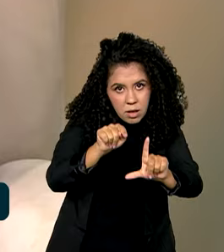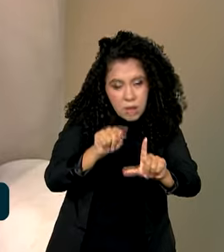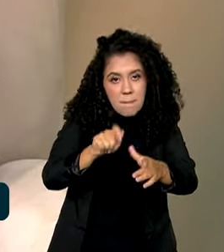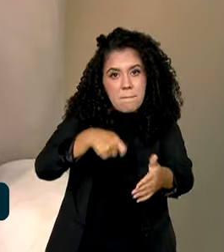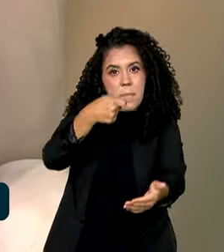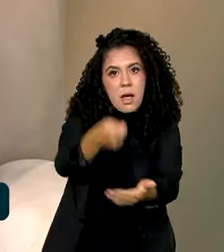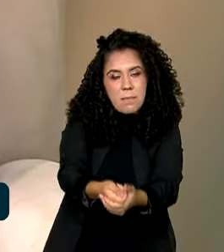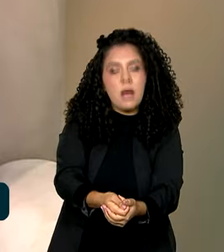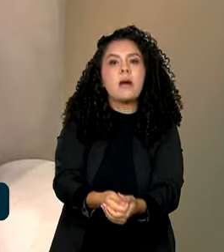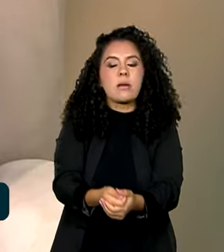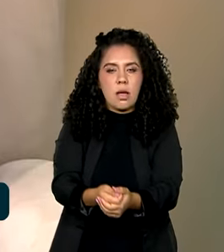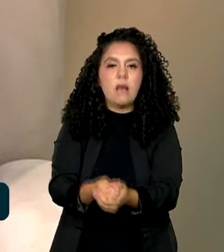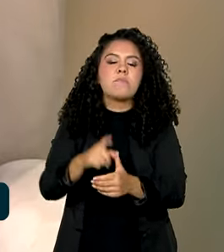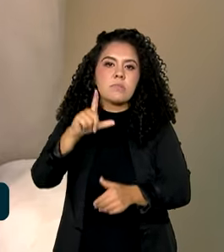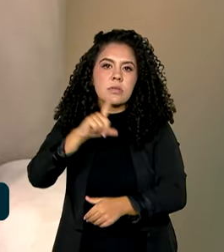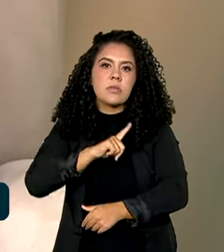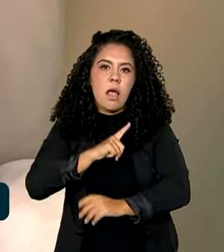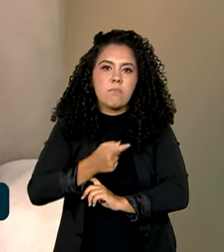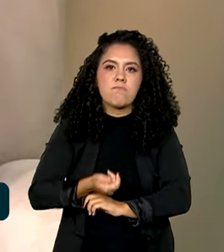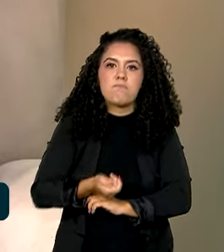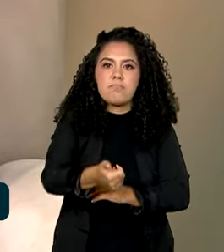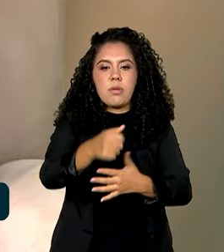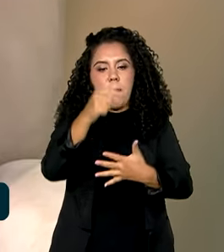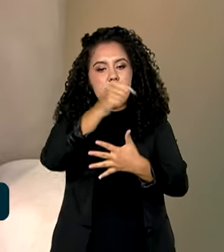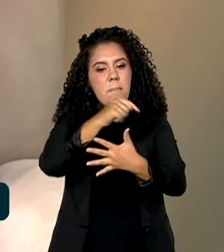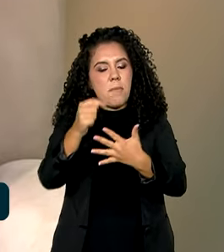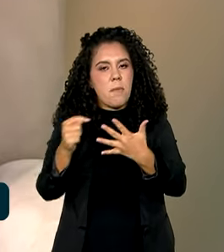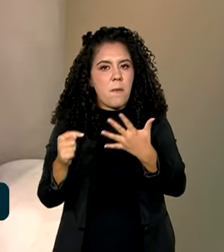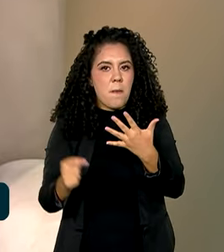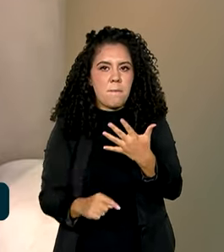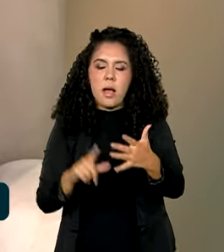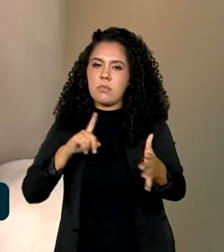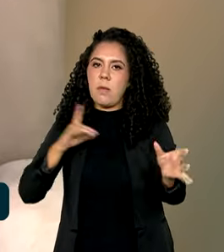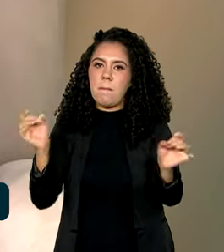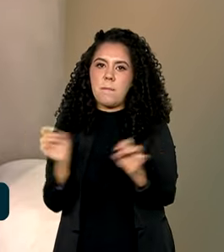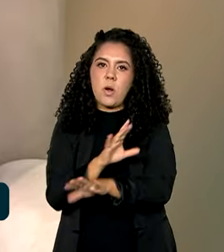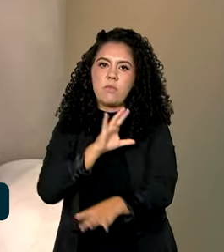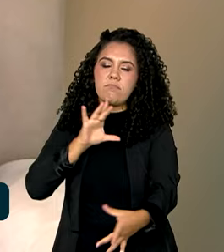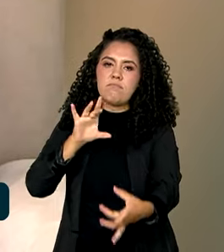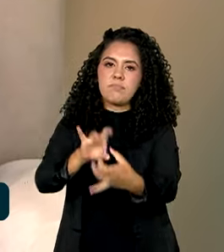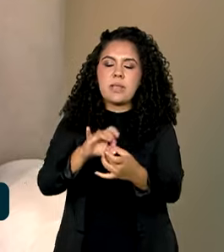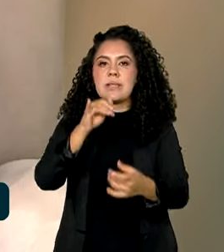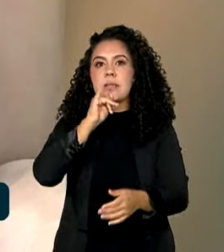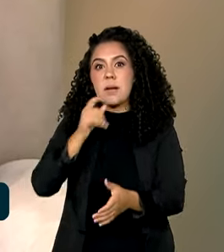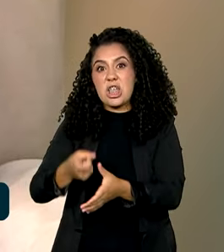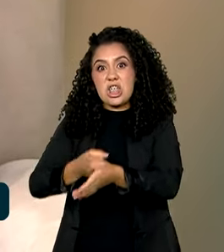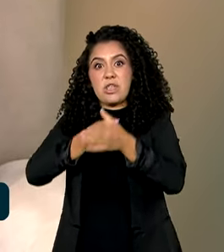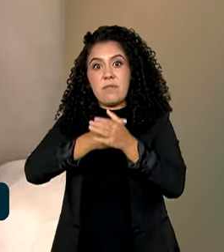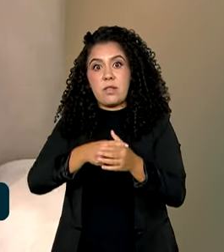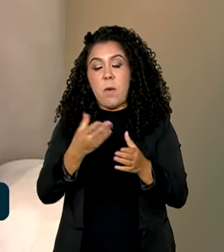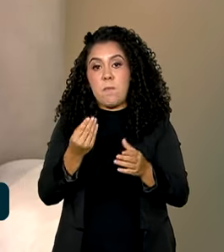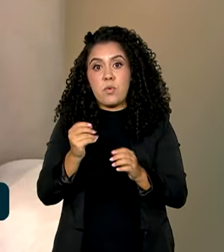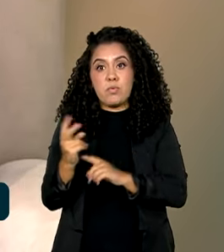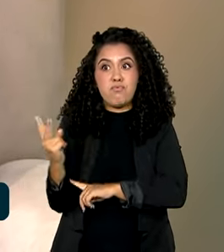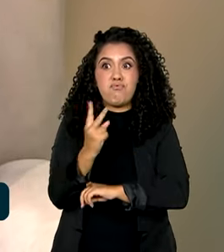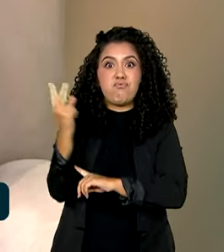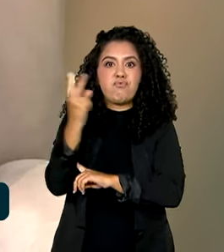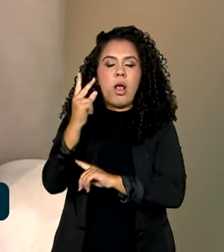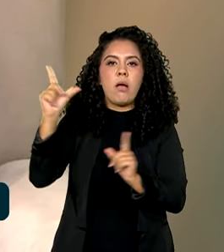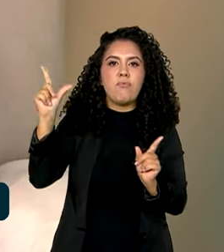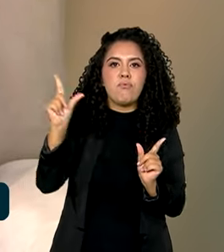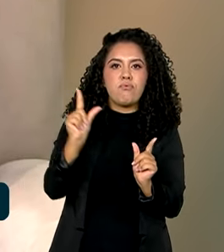do Desenrola, essas vantagens elas já são todas automaticamente aplicadas. A dívida que era grande vira uma dívida administrável e